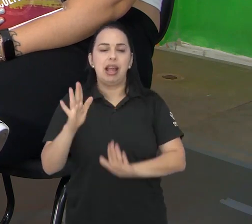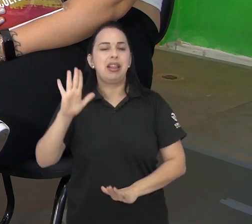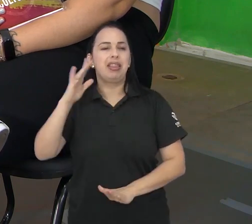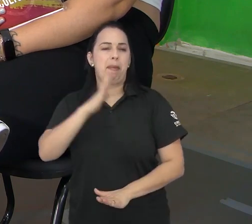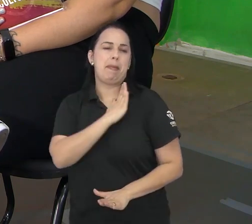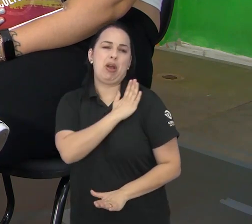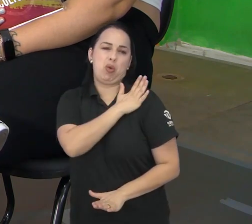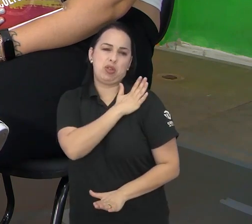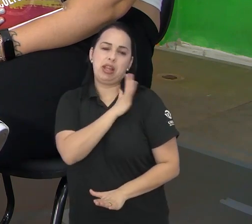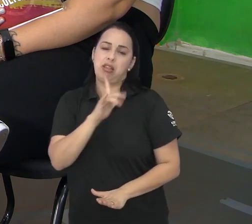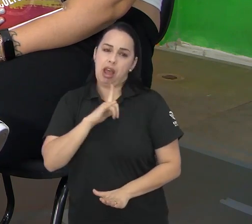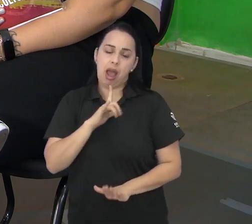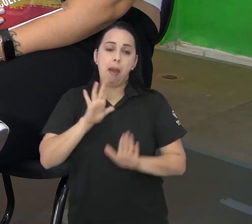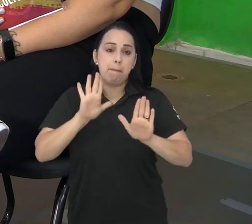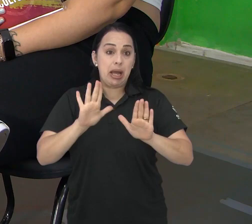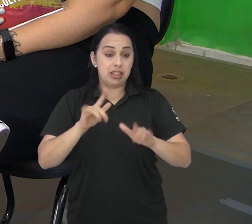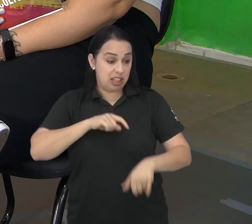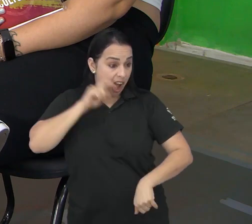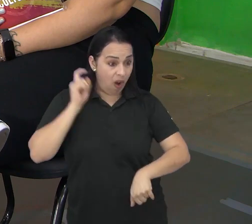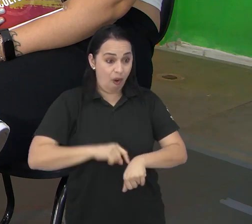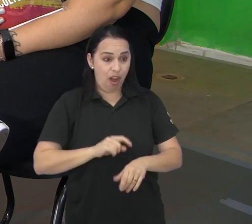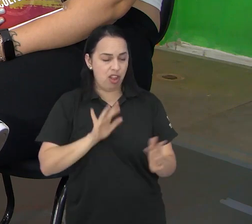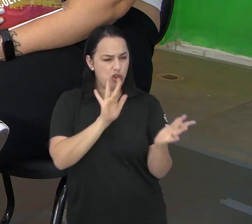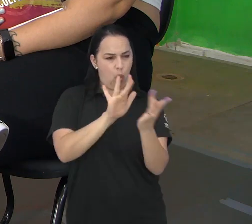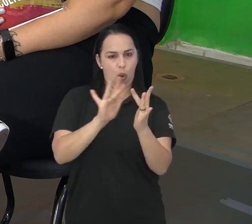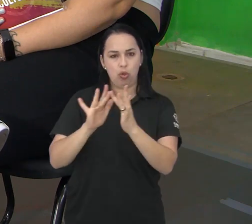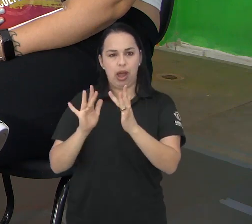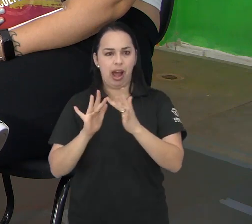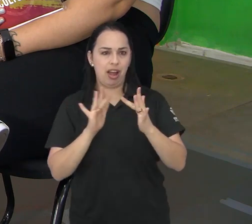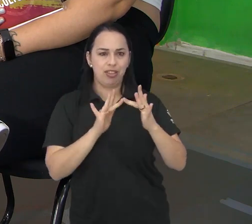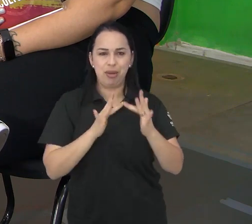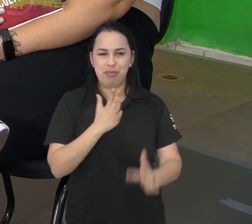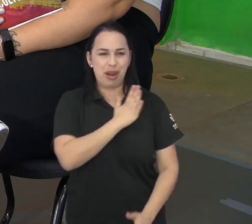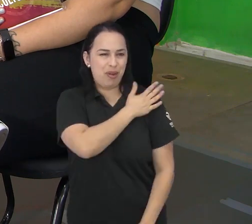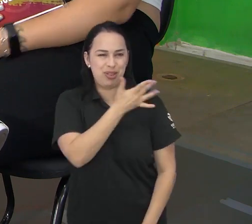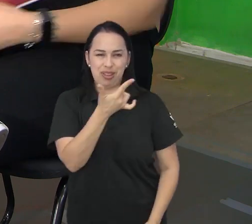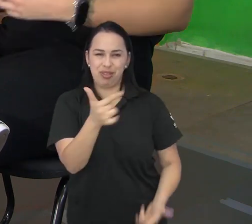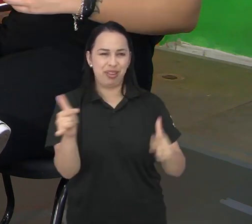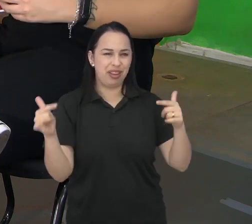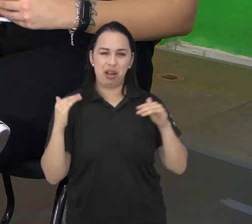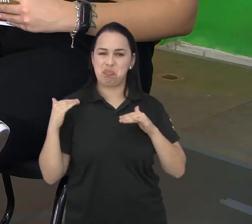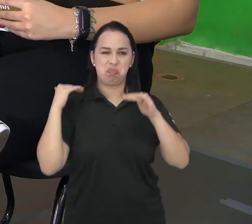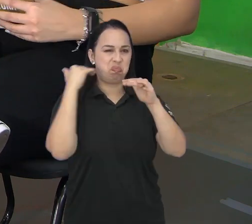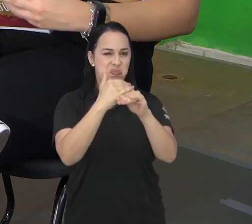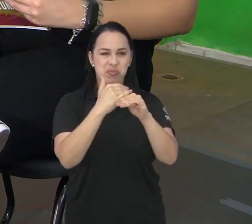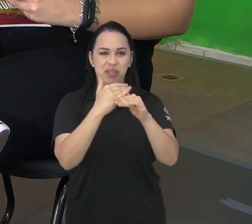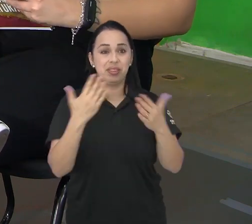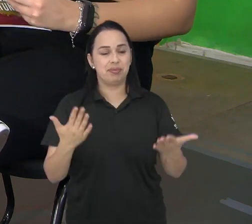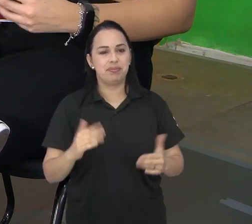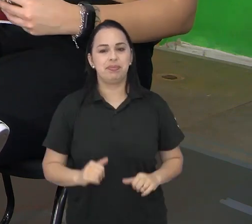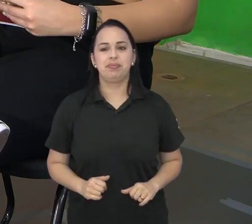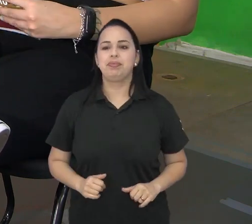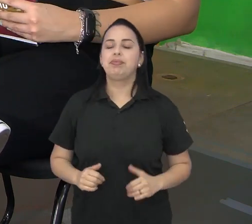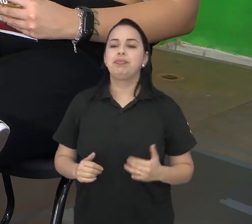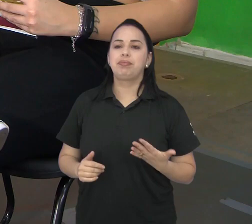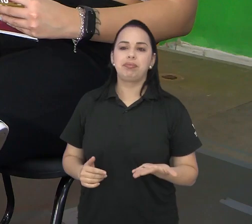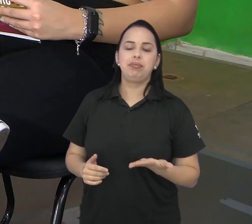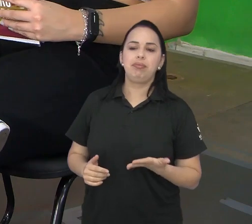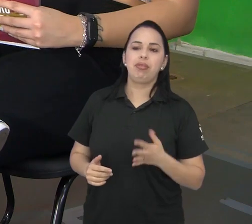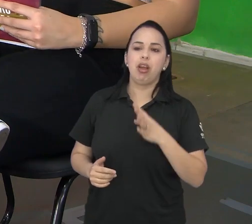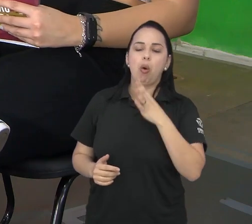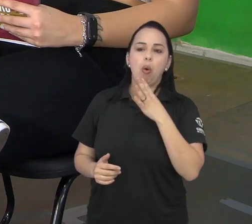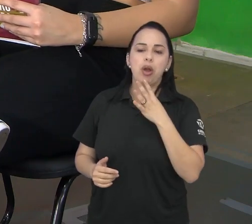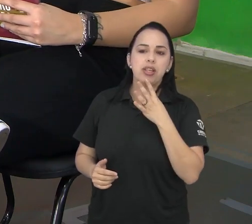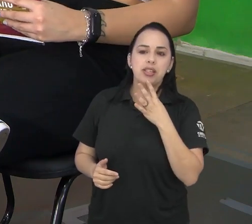esses preconceitos e tal. Mas na prática mesmo ali a gente não teve nenhum problema e até fiquei surpreso por conta disso, né? E